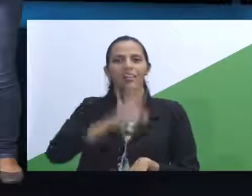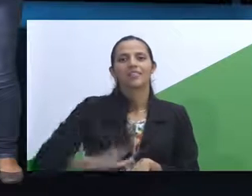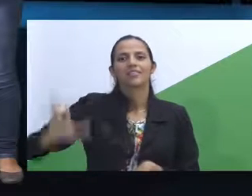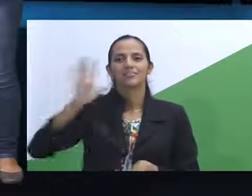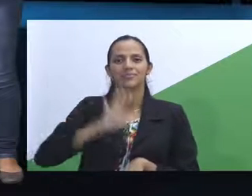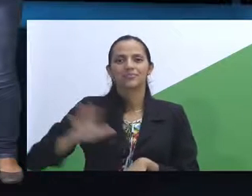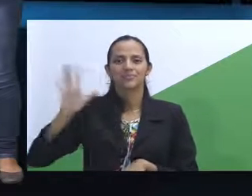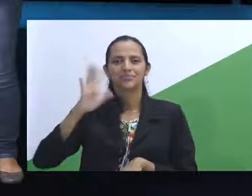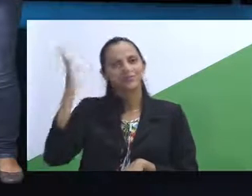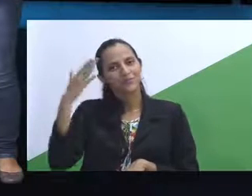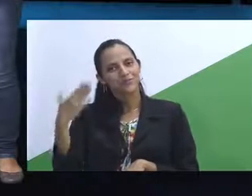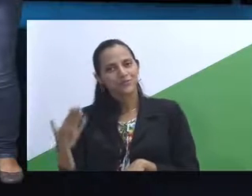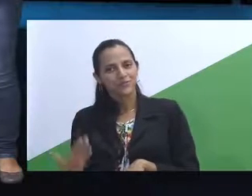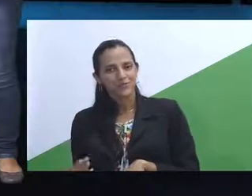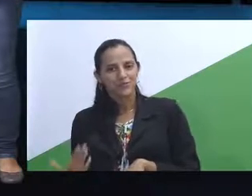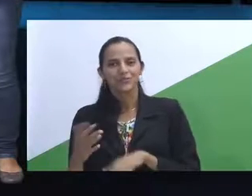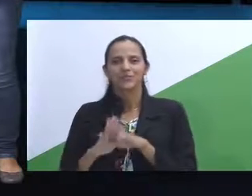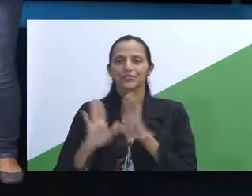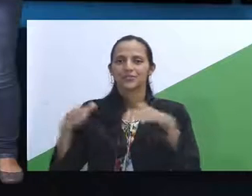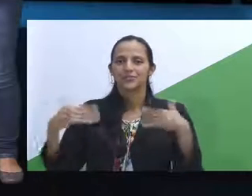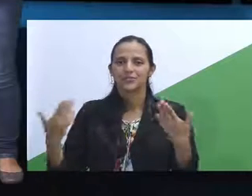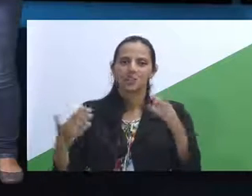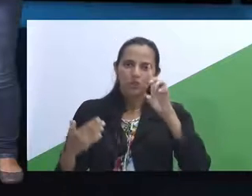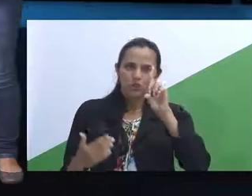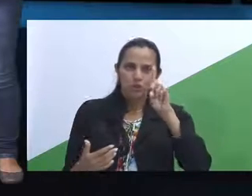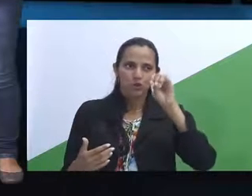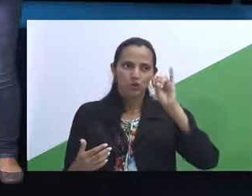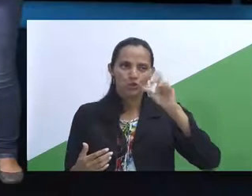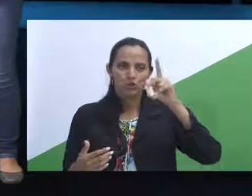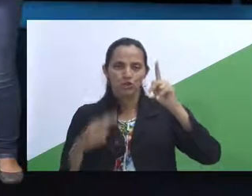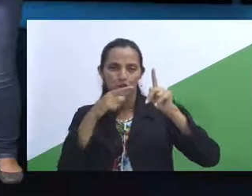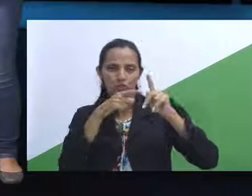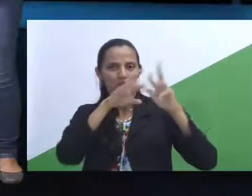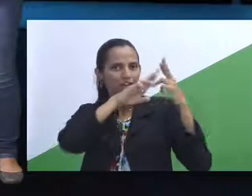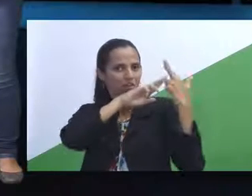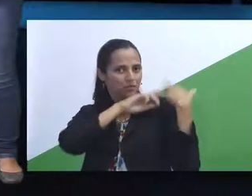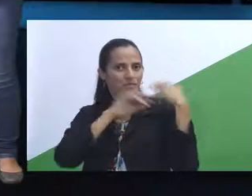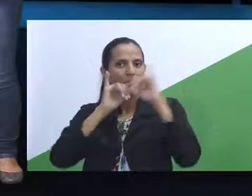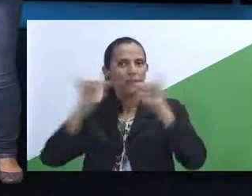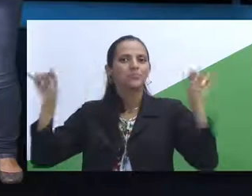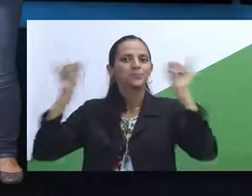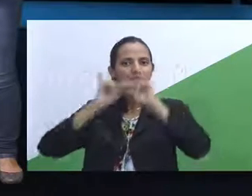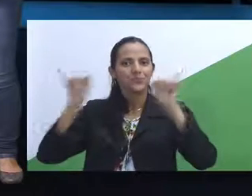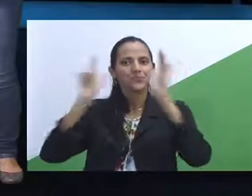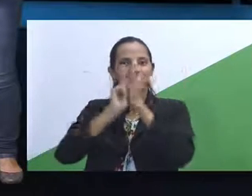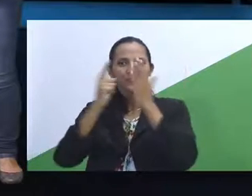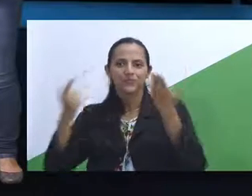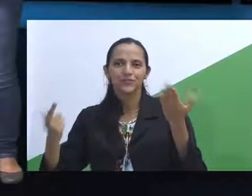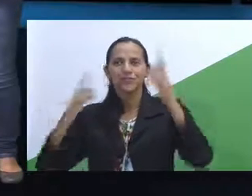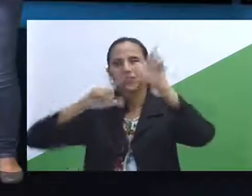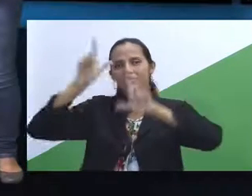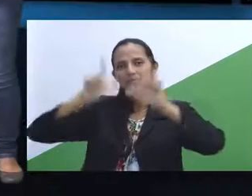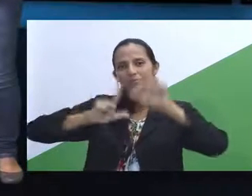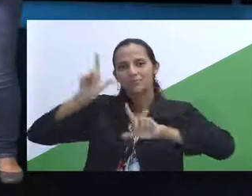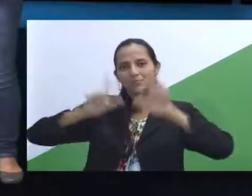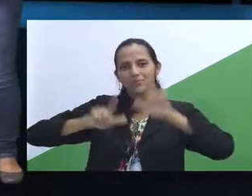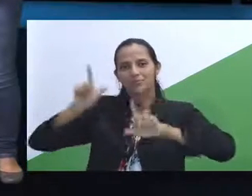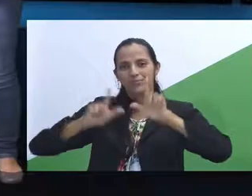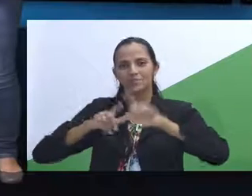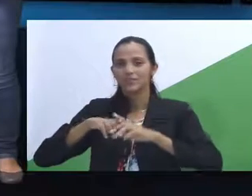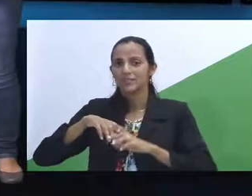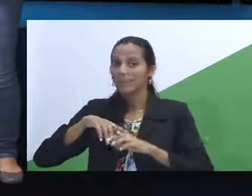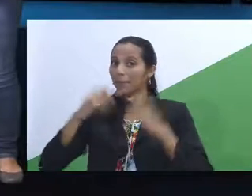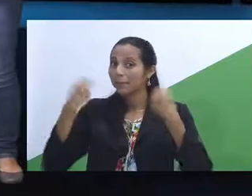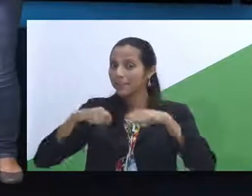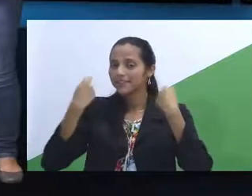então, tudo muito em volta, aí, do DIP, do Departamento de Imprensa, aí, propaganda, né, que, como eu falei para vocês, ele vai ser enfático. A gente